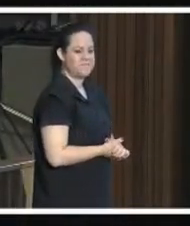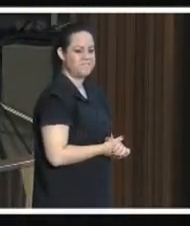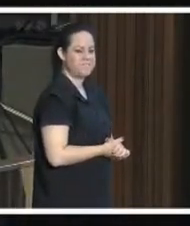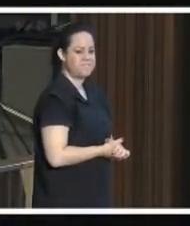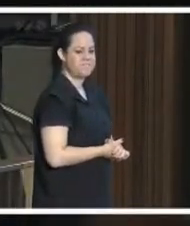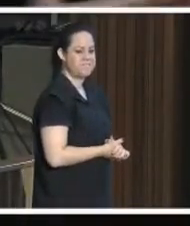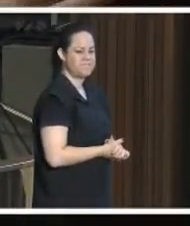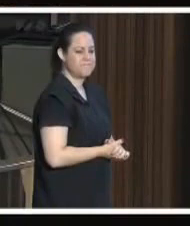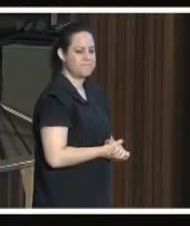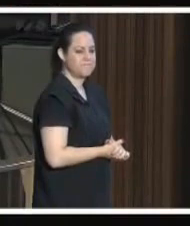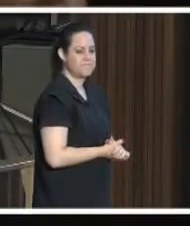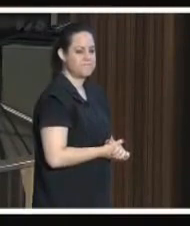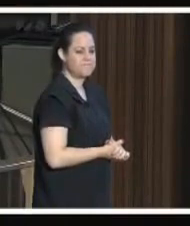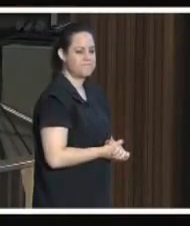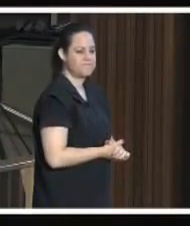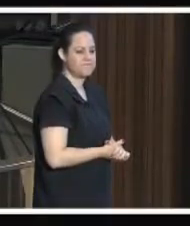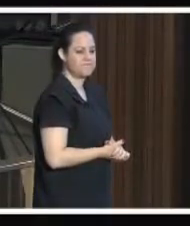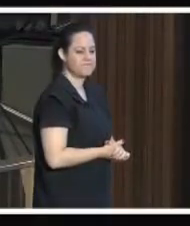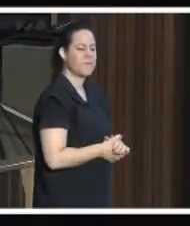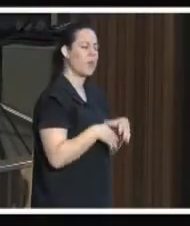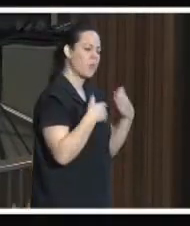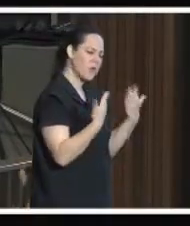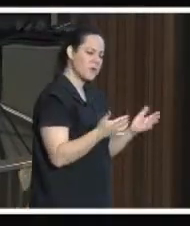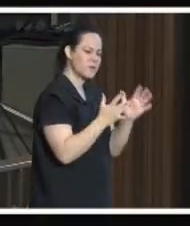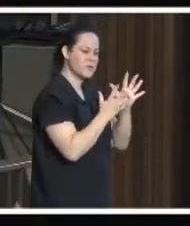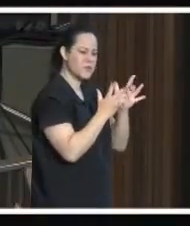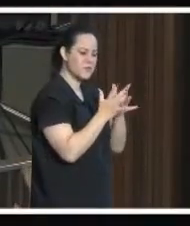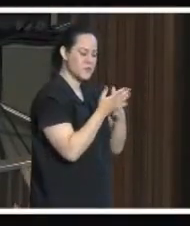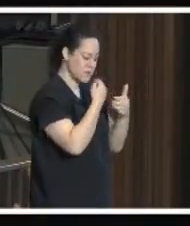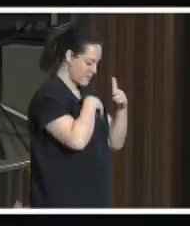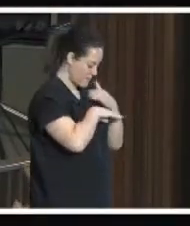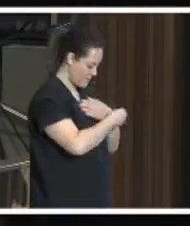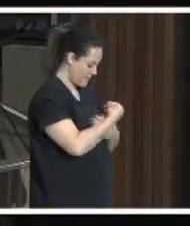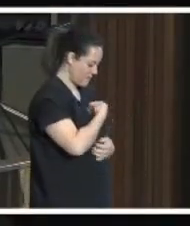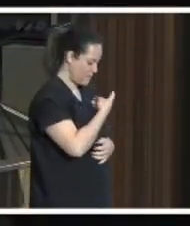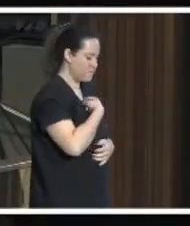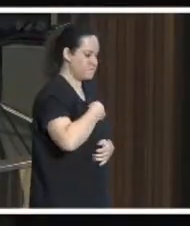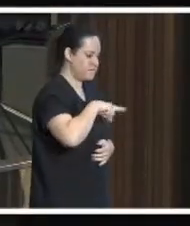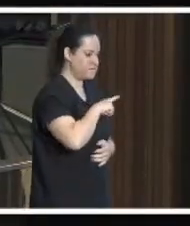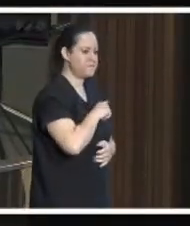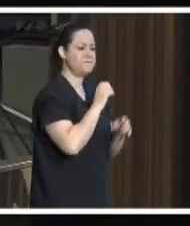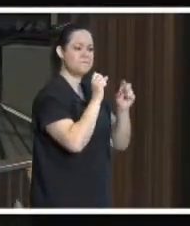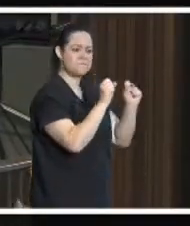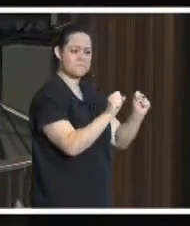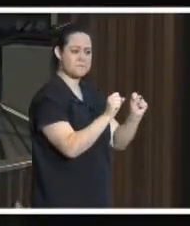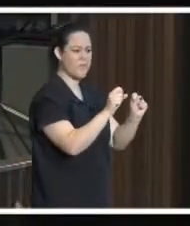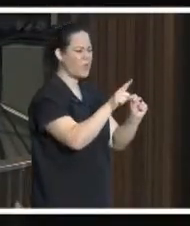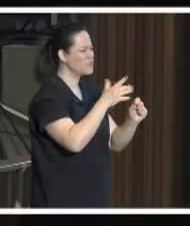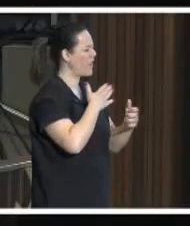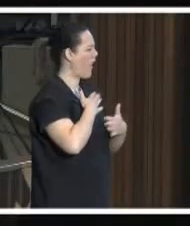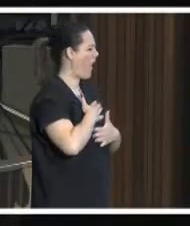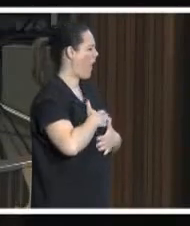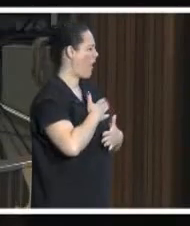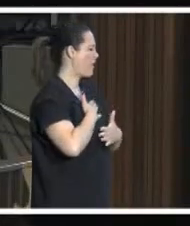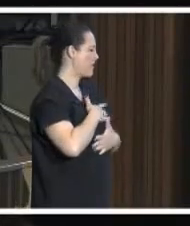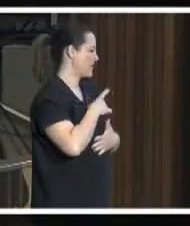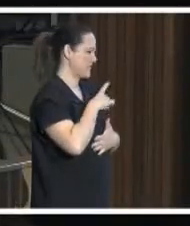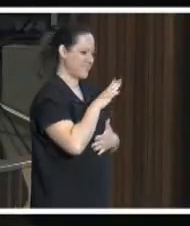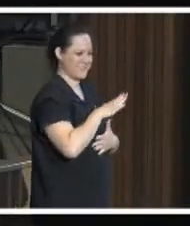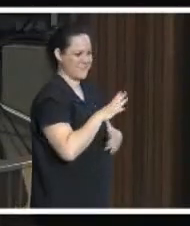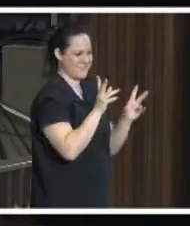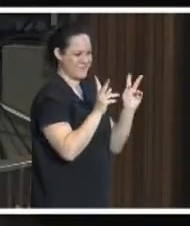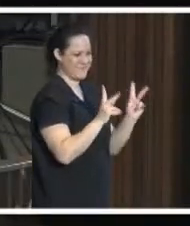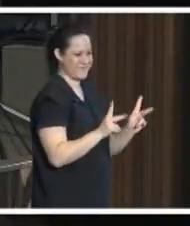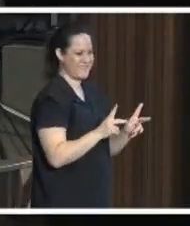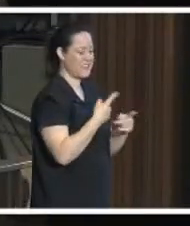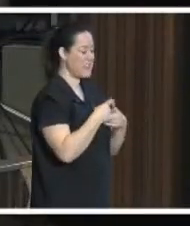sempre ele vai, quando invade a nossa vida, é, pode ficar tranquilo, porque eu tenho